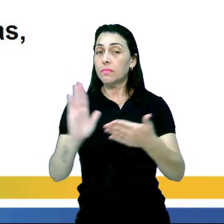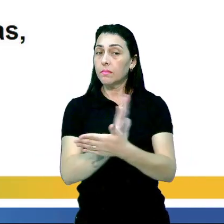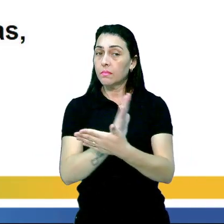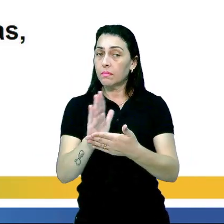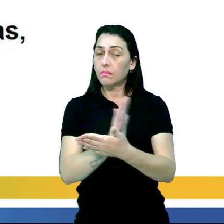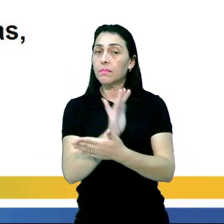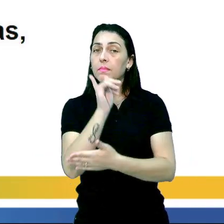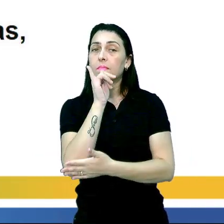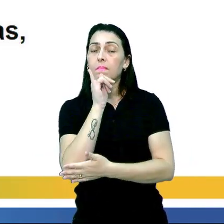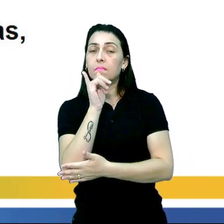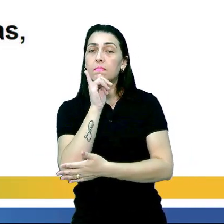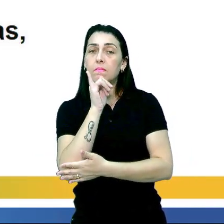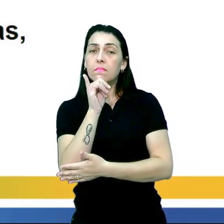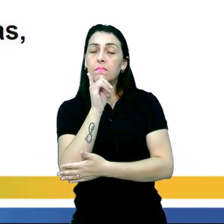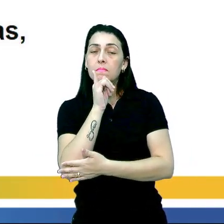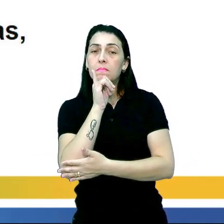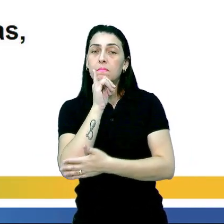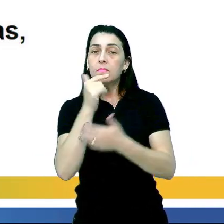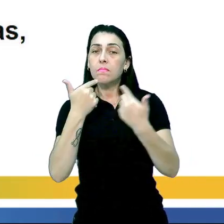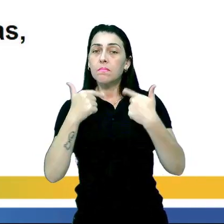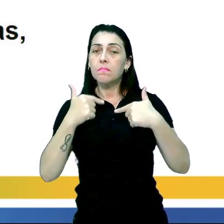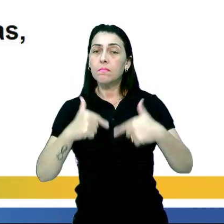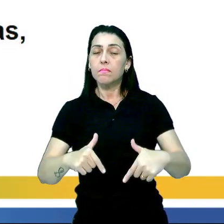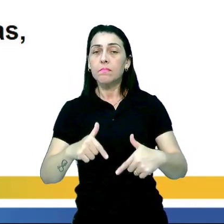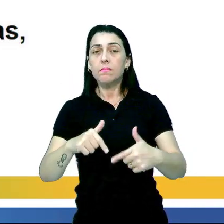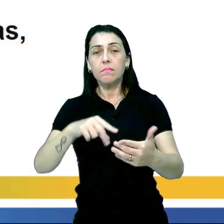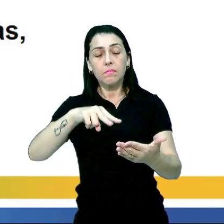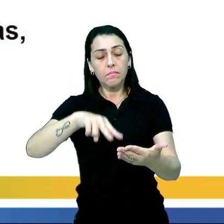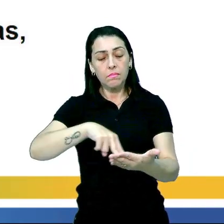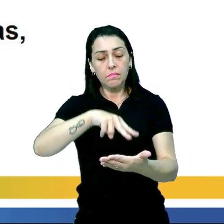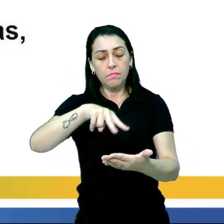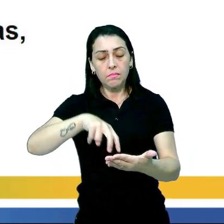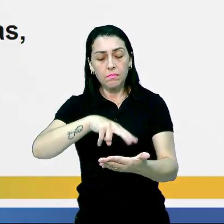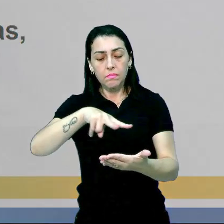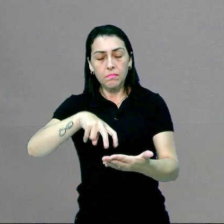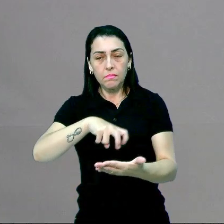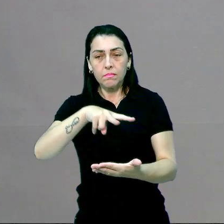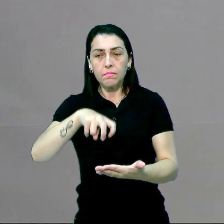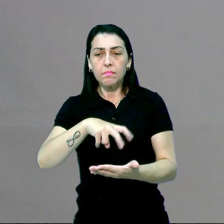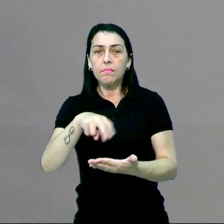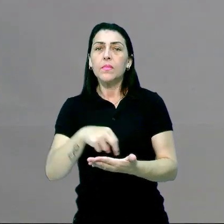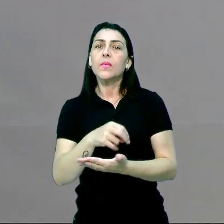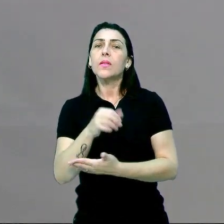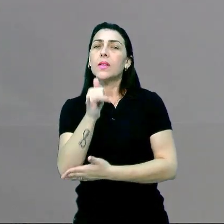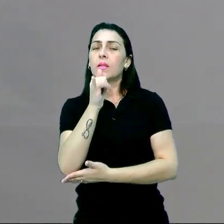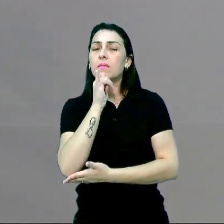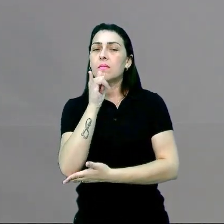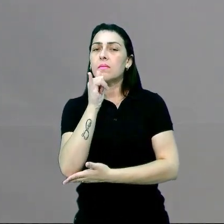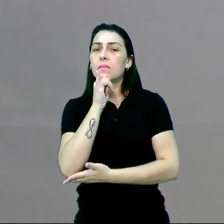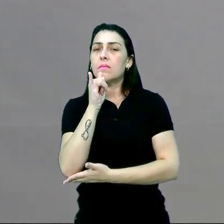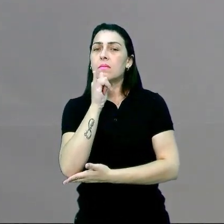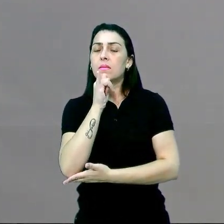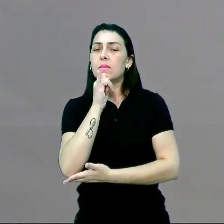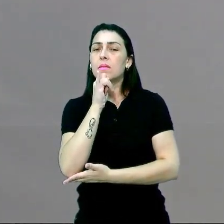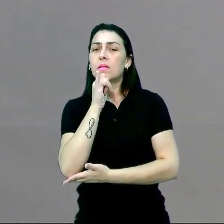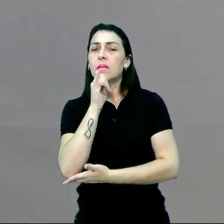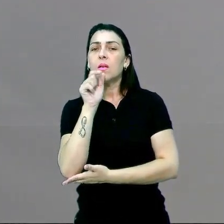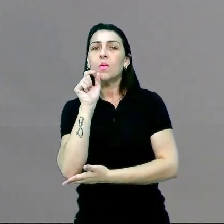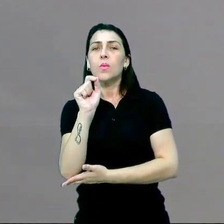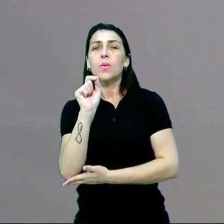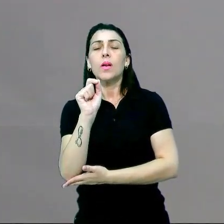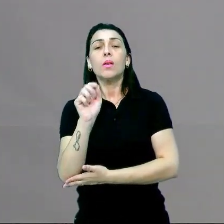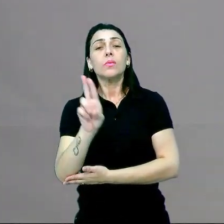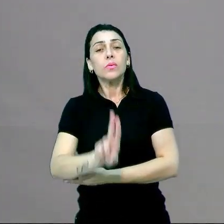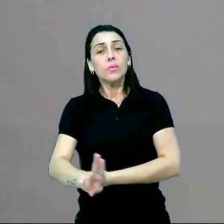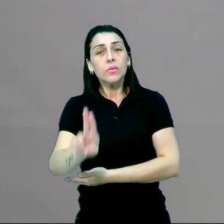alguns exemplos de linguagem não verbal. E um exemplo assim clássico de linguagem não verbal é o que